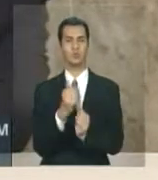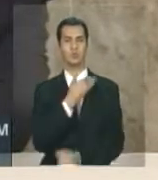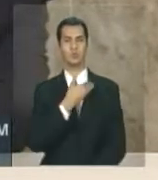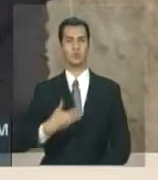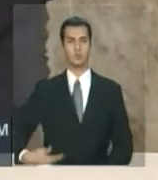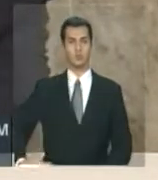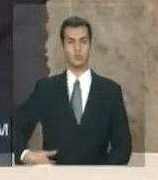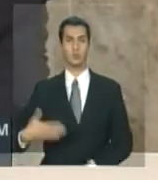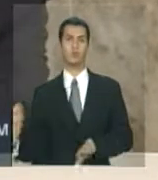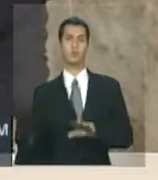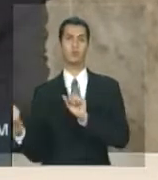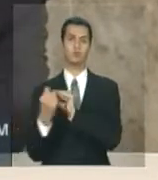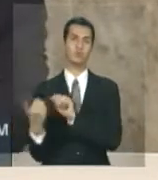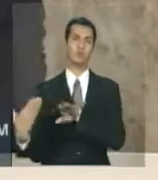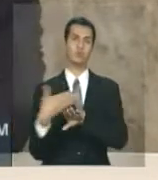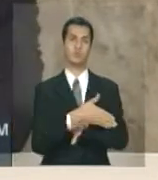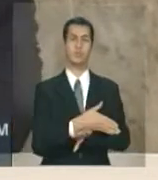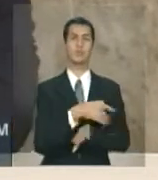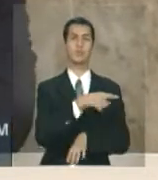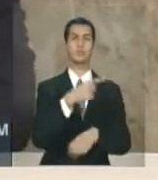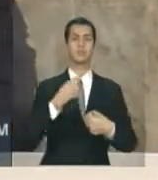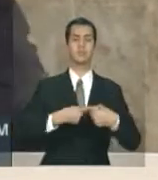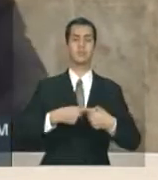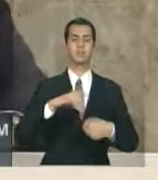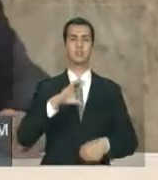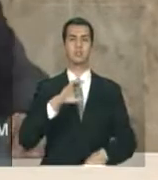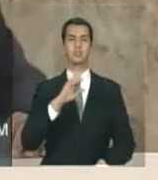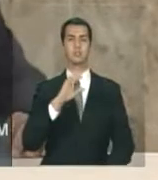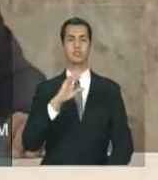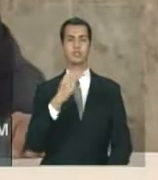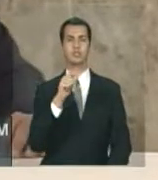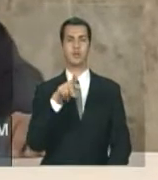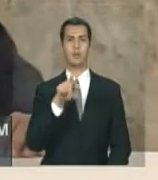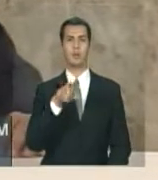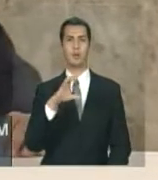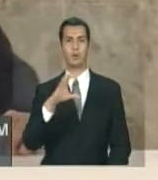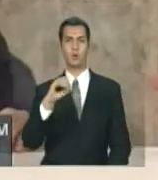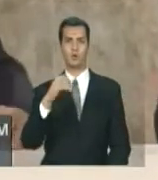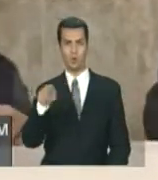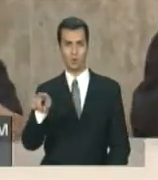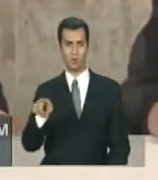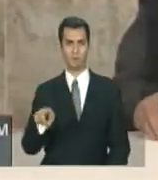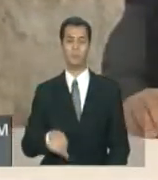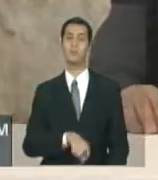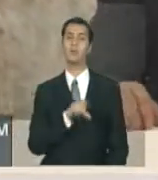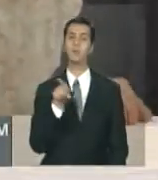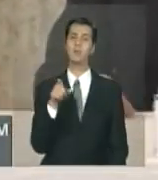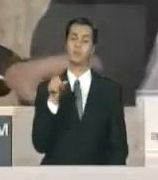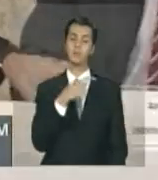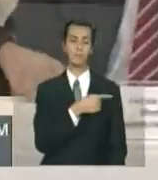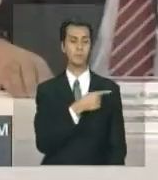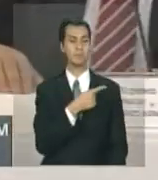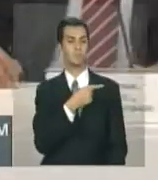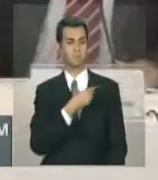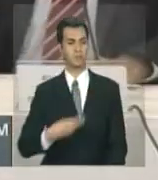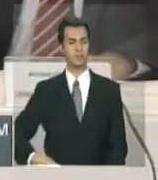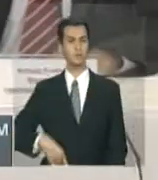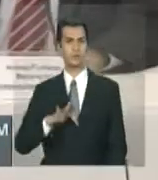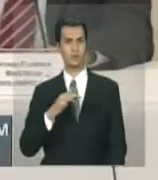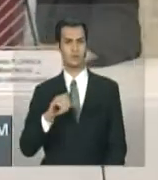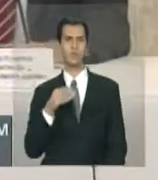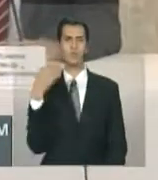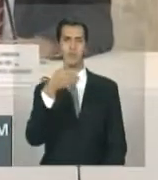a Chapecó. O Florencio parece que vai para a Bahia, né, Florencio? Estamos programando também o